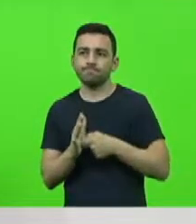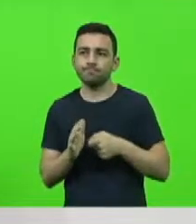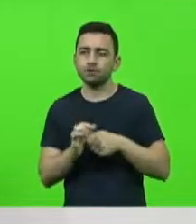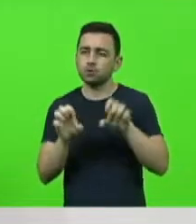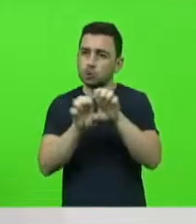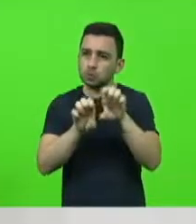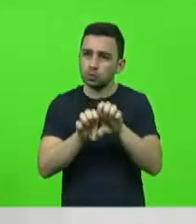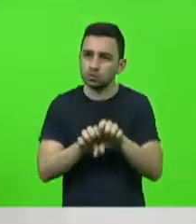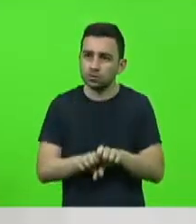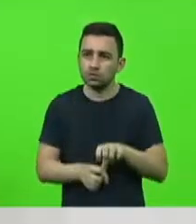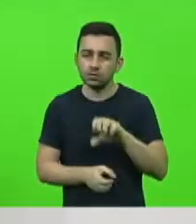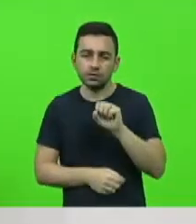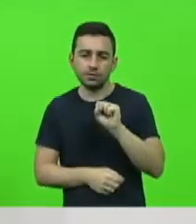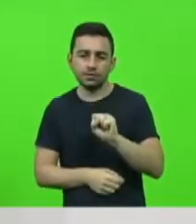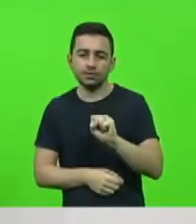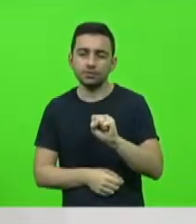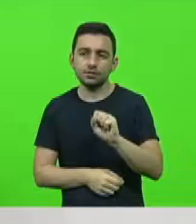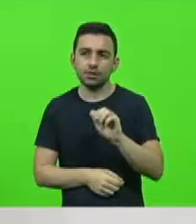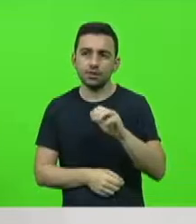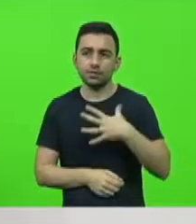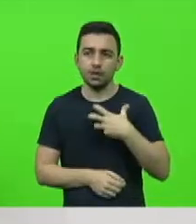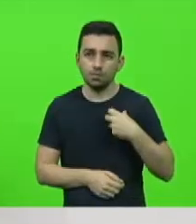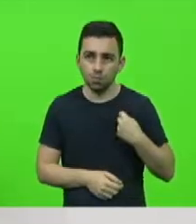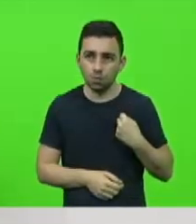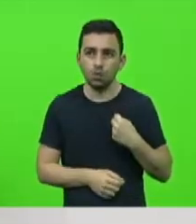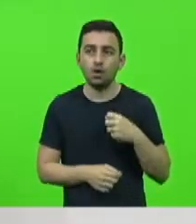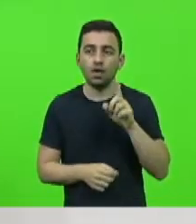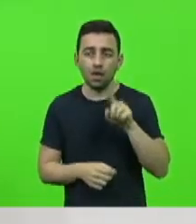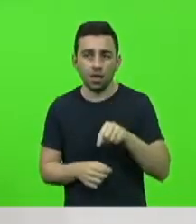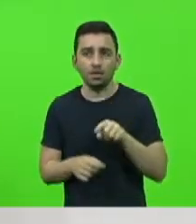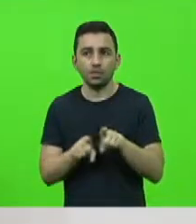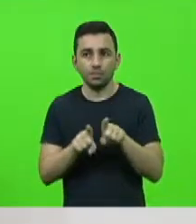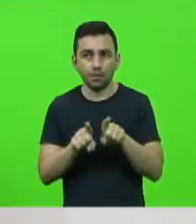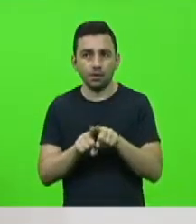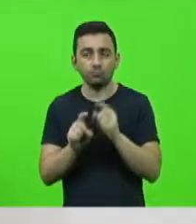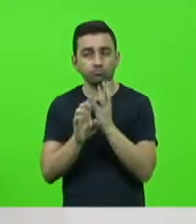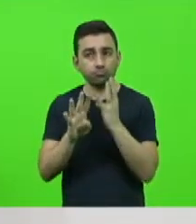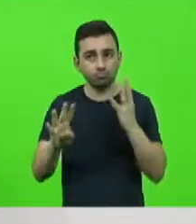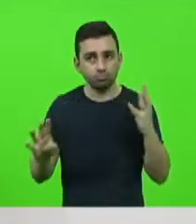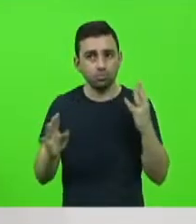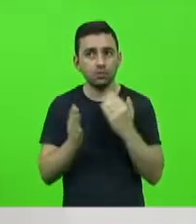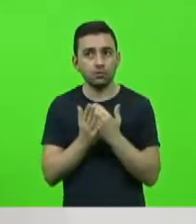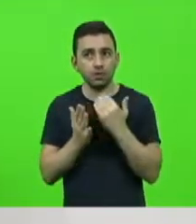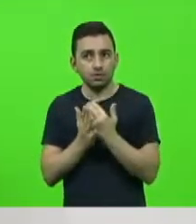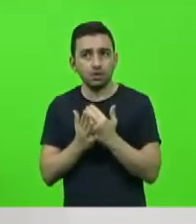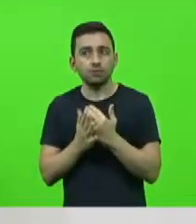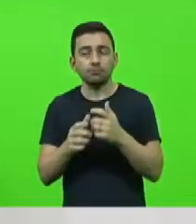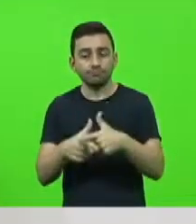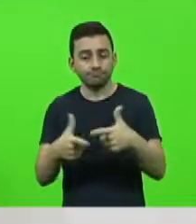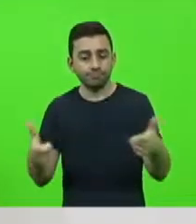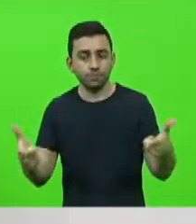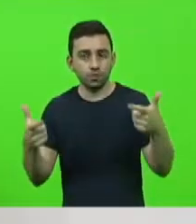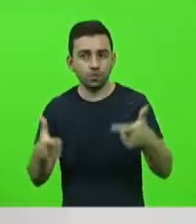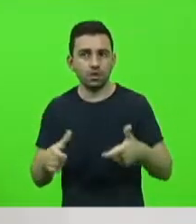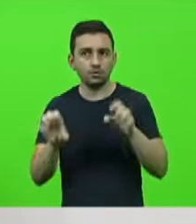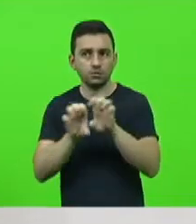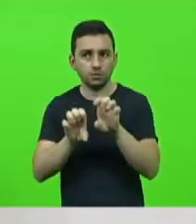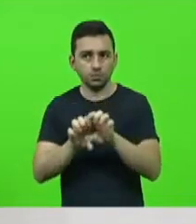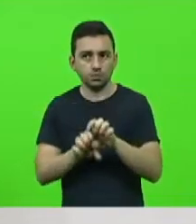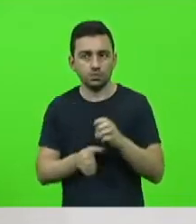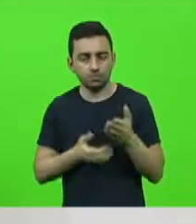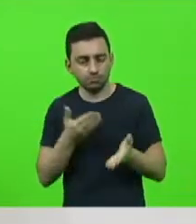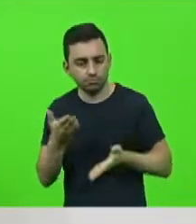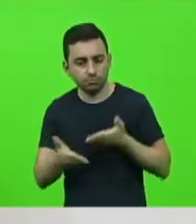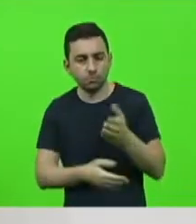a ampliação de recursos para cirurgias eletivas em nosso Estado e a ampliação da estrutura de atendimento, especialmente no Oeste